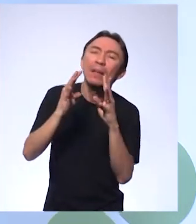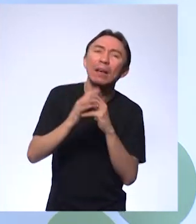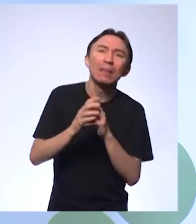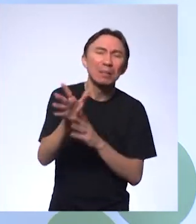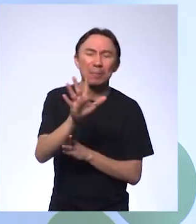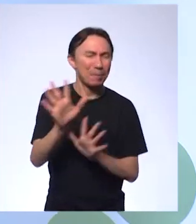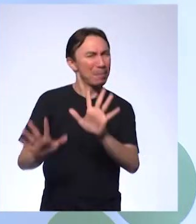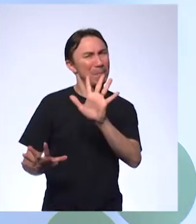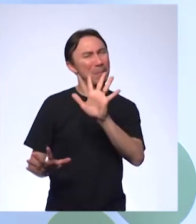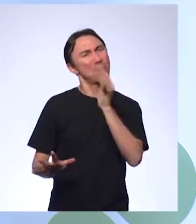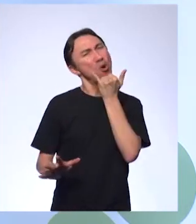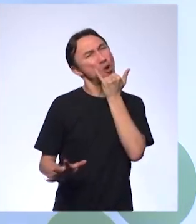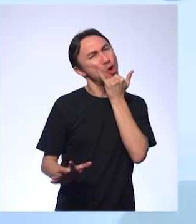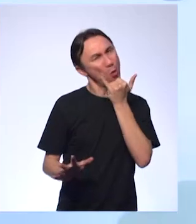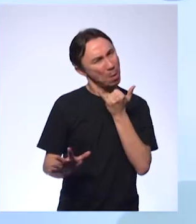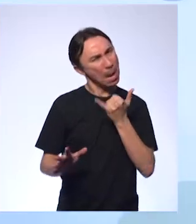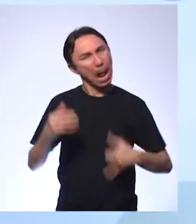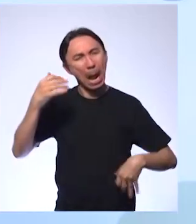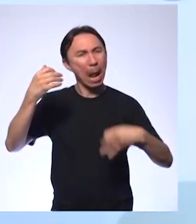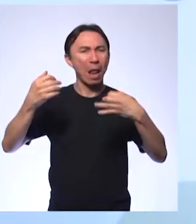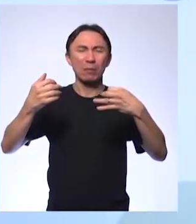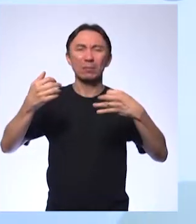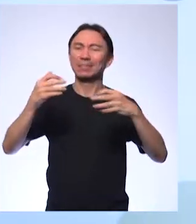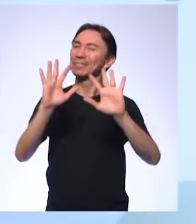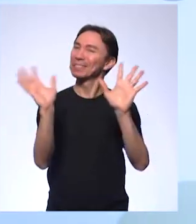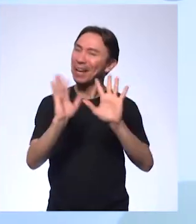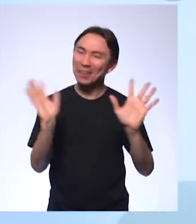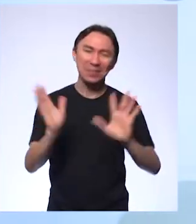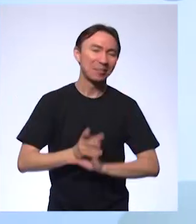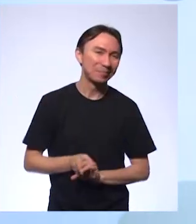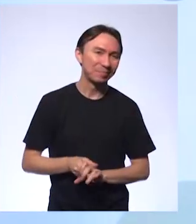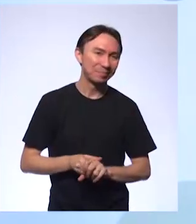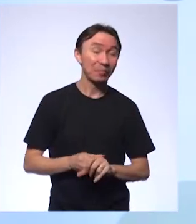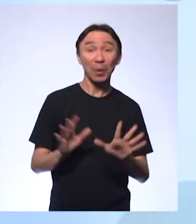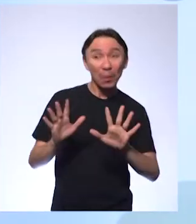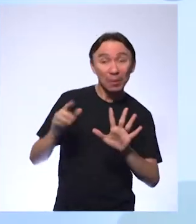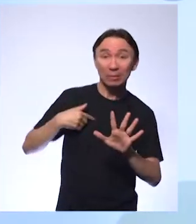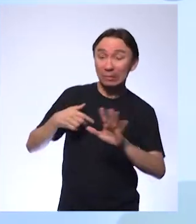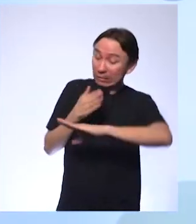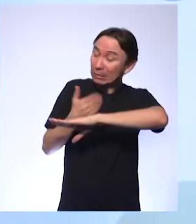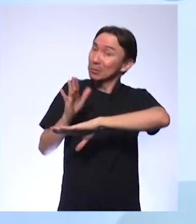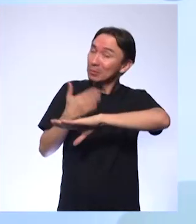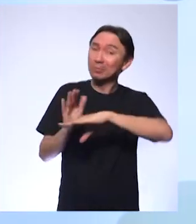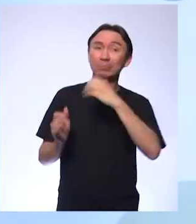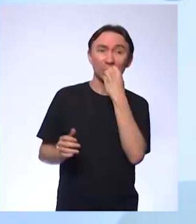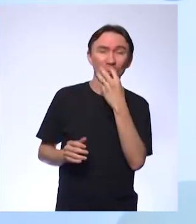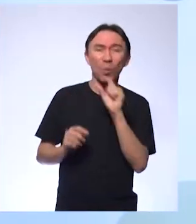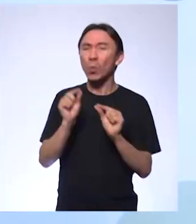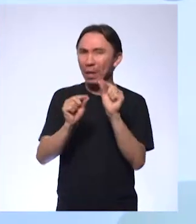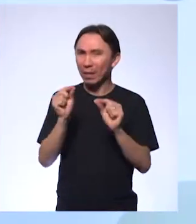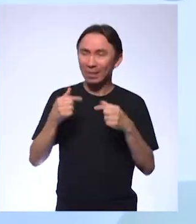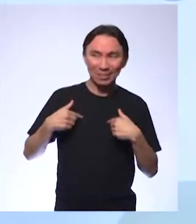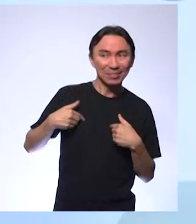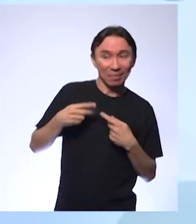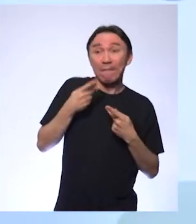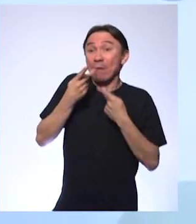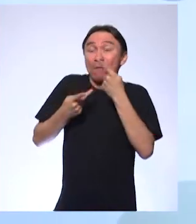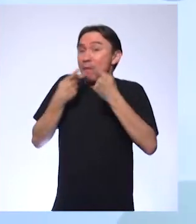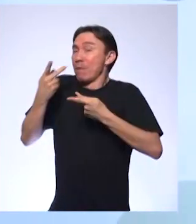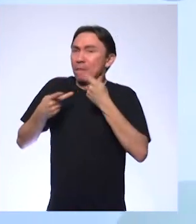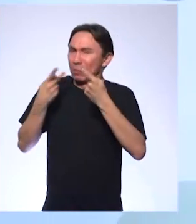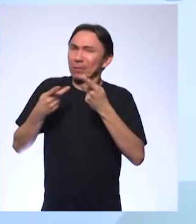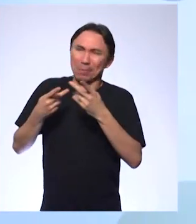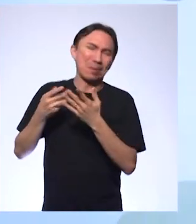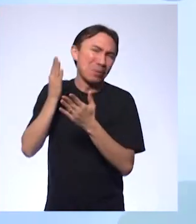Né? Um bom exercício, Luanda, para isso, para quem não está acostumado, eu falo muito, né? Eu tenho essa experiência. Mas um bom exercício